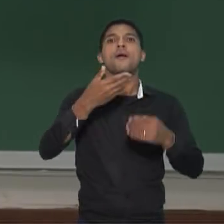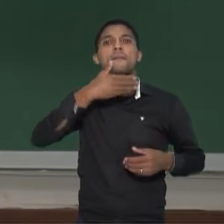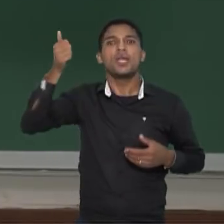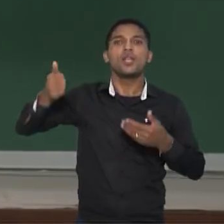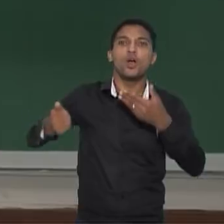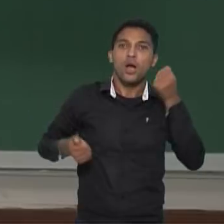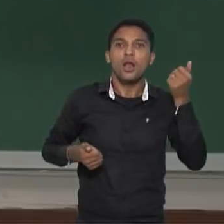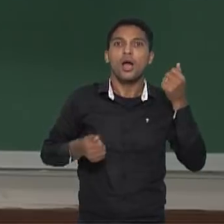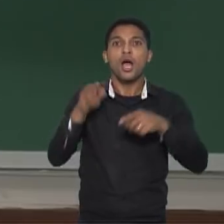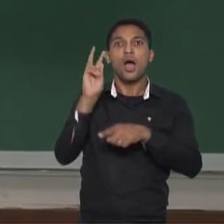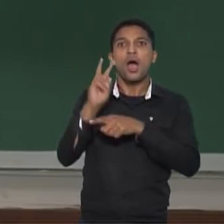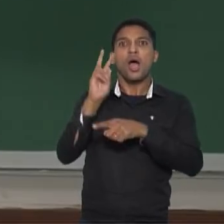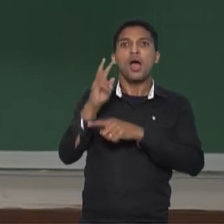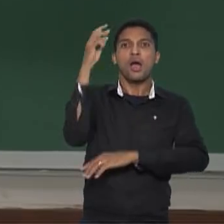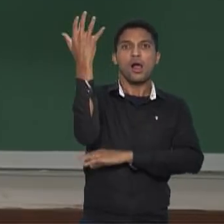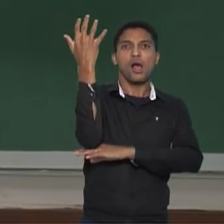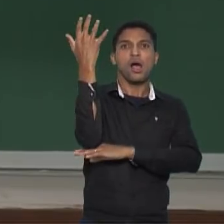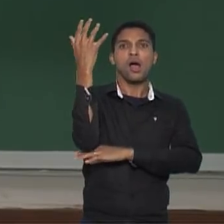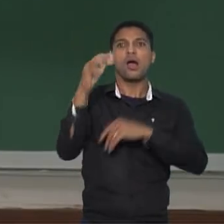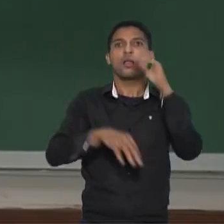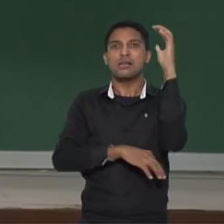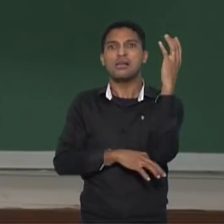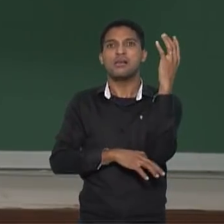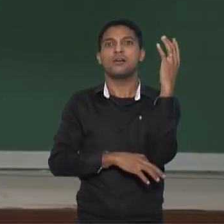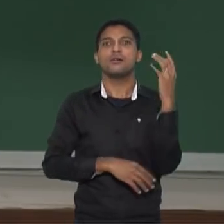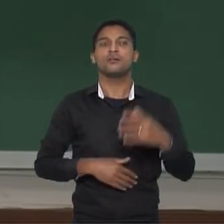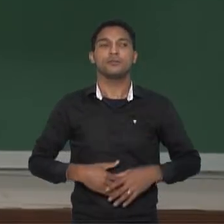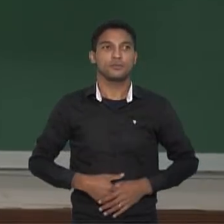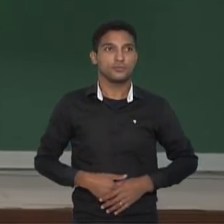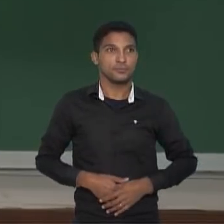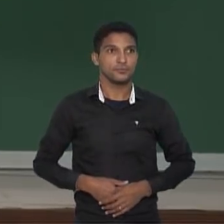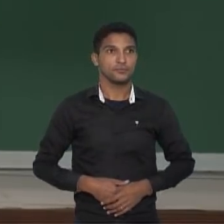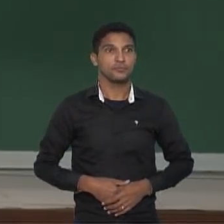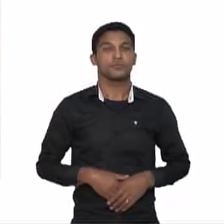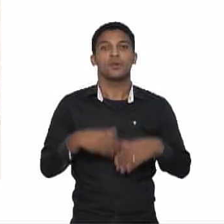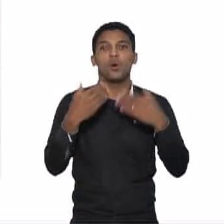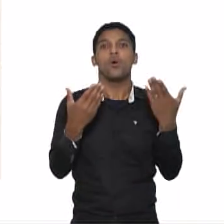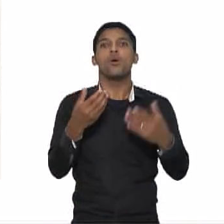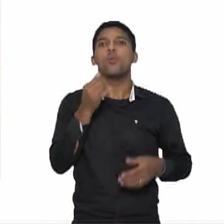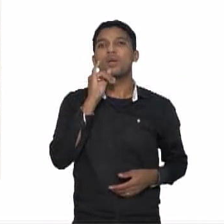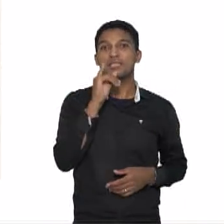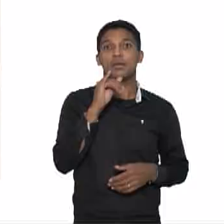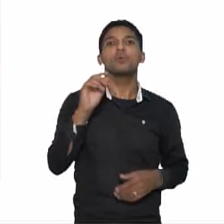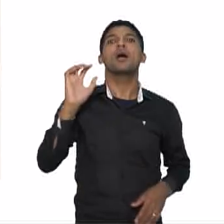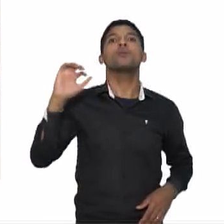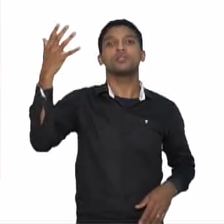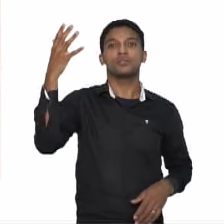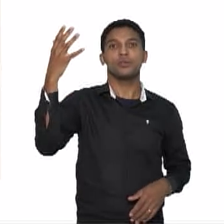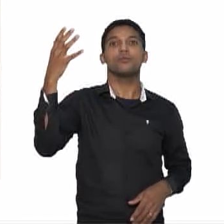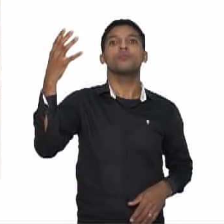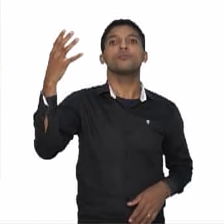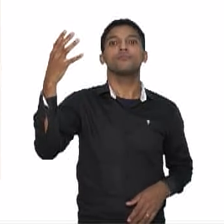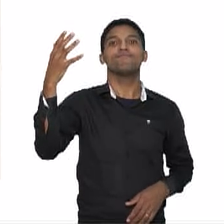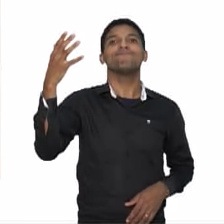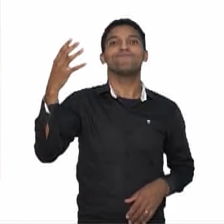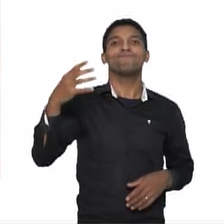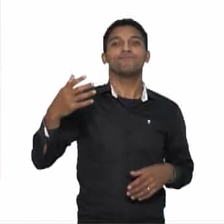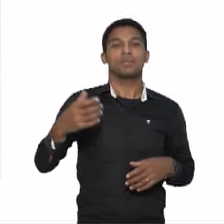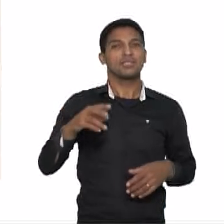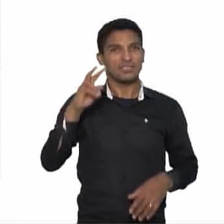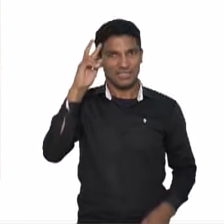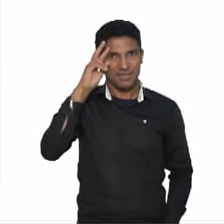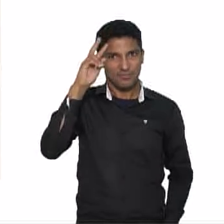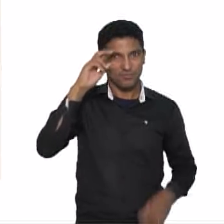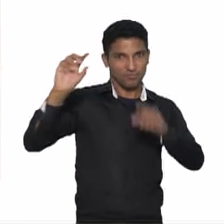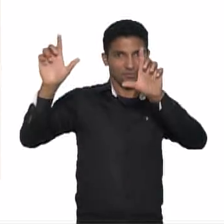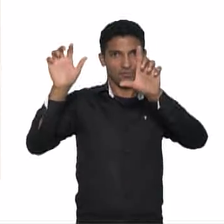essa questão, né? Que pode ser muito prejudicial. Um exemplo de tragédia ambiental provocada pela ação